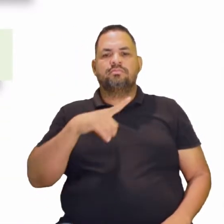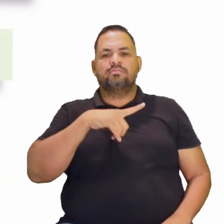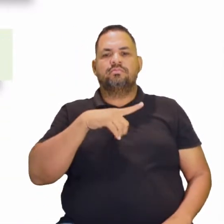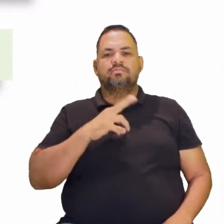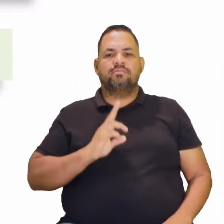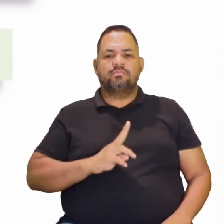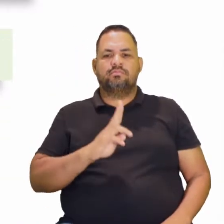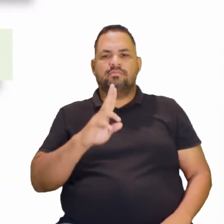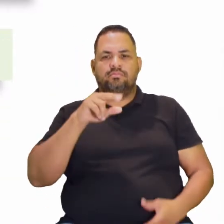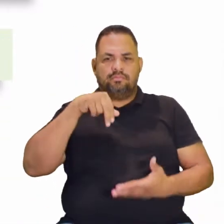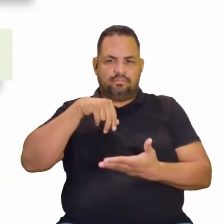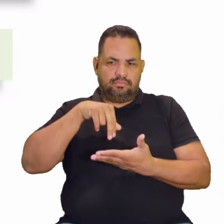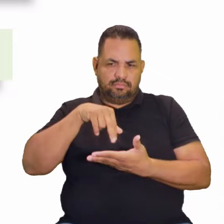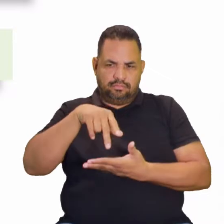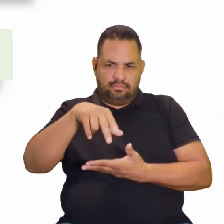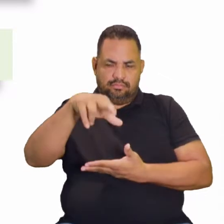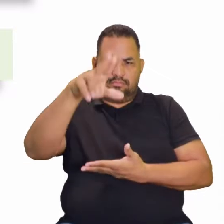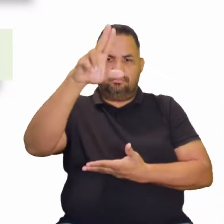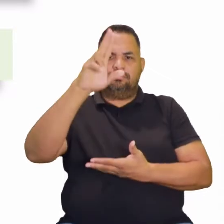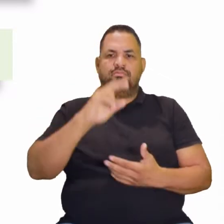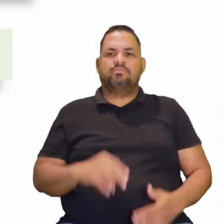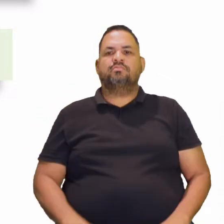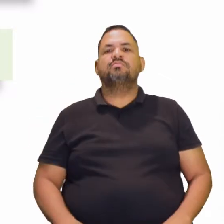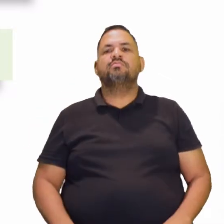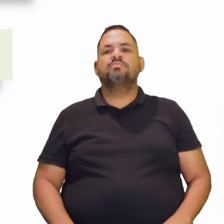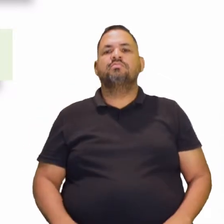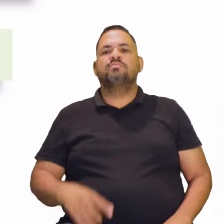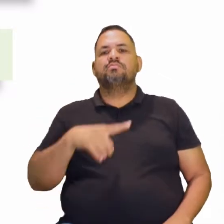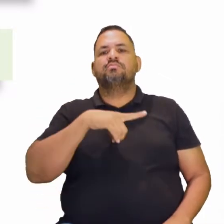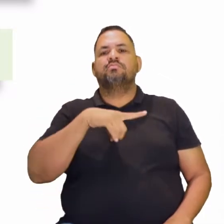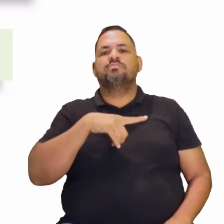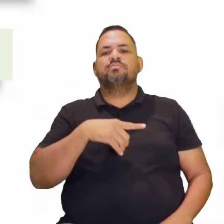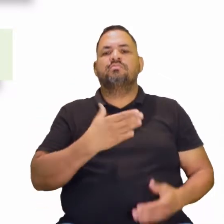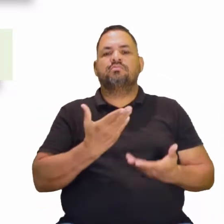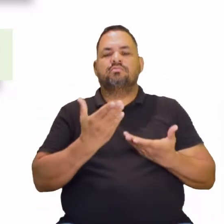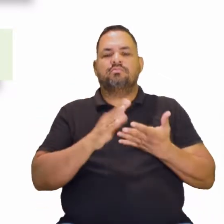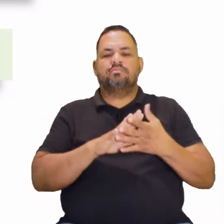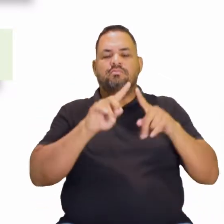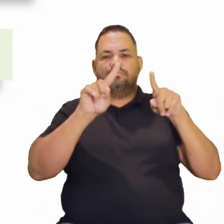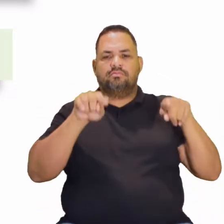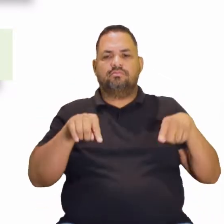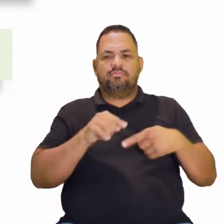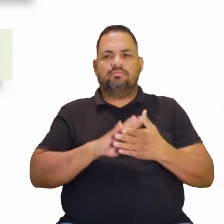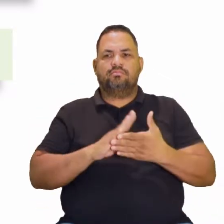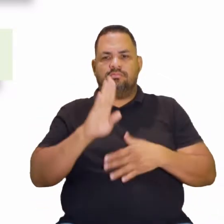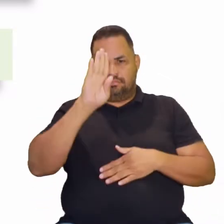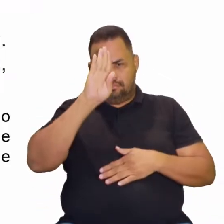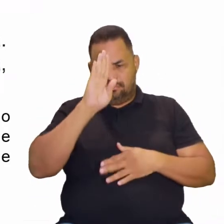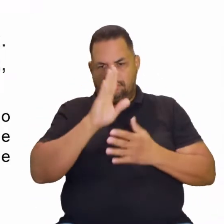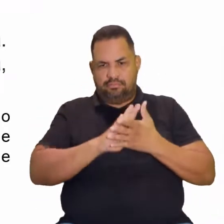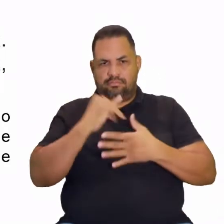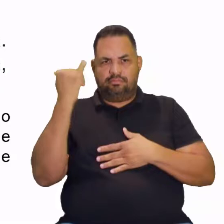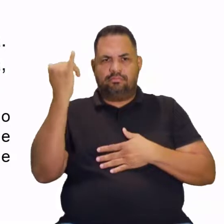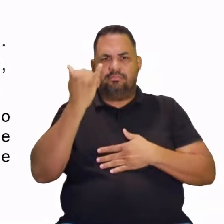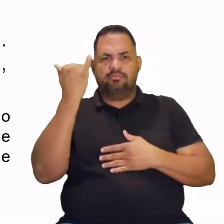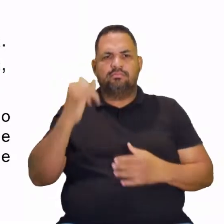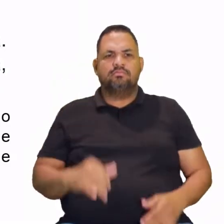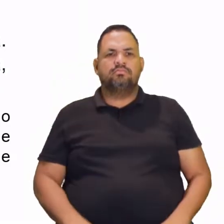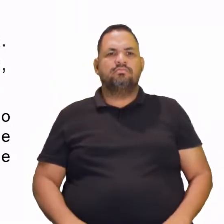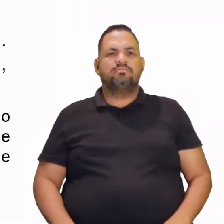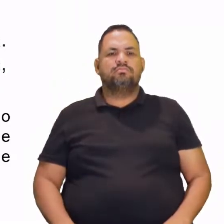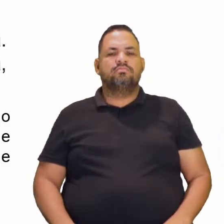Eternos Caminhantes, né? Mais uma obra aí que teve grande destaque do Lazar